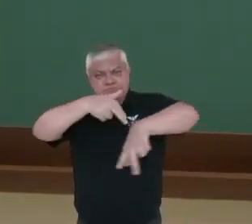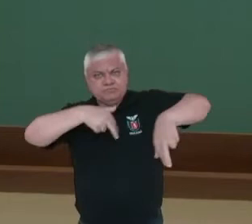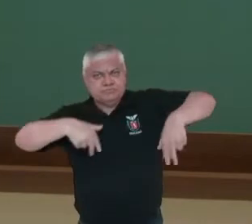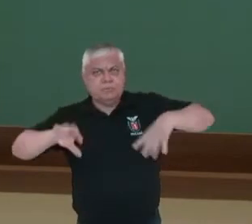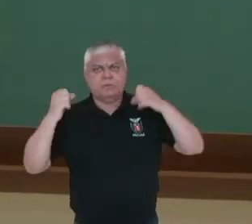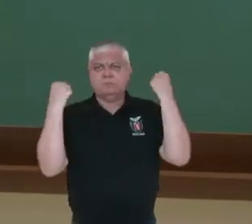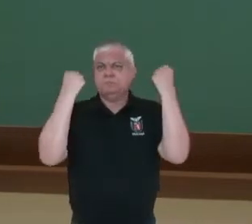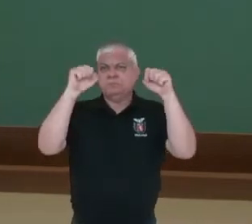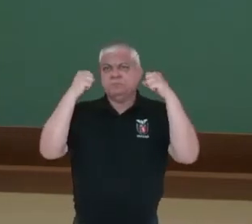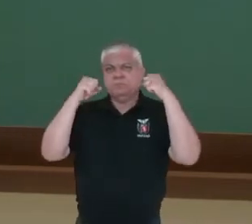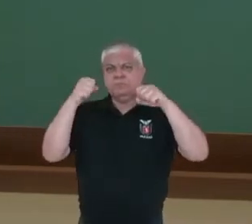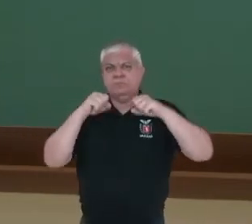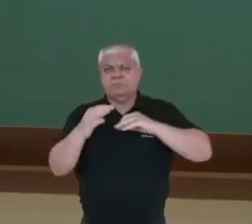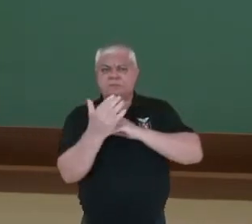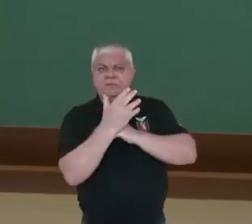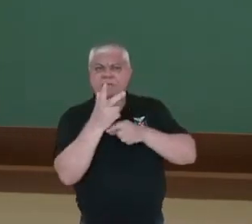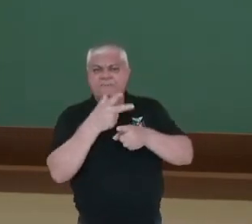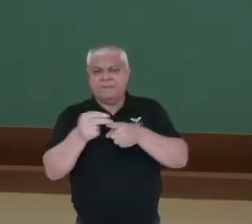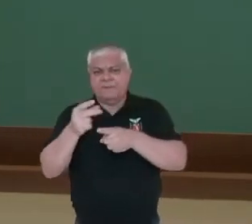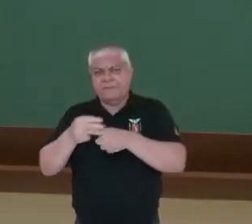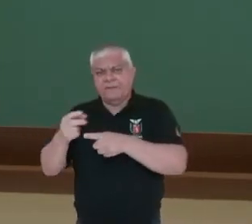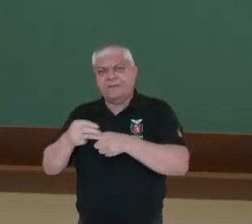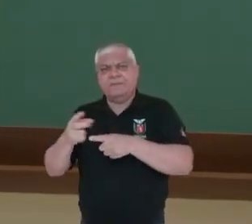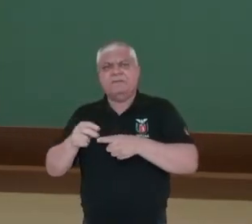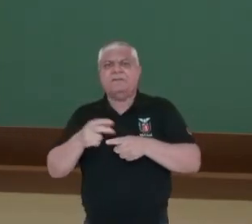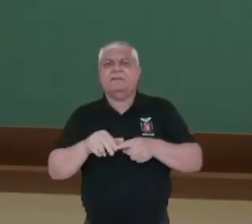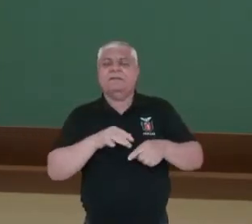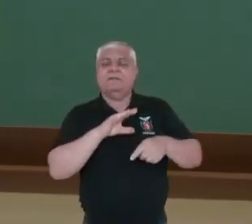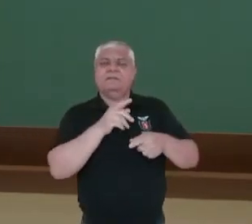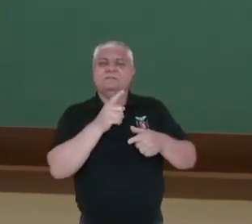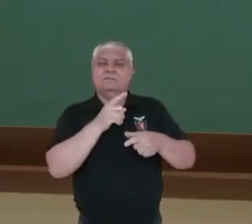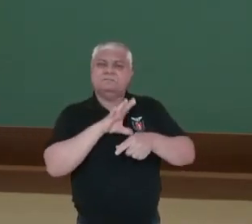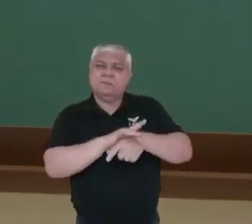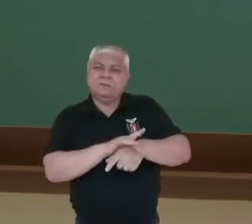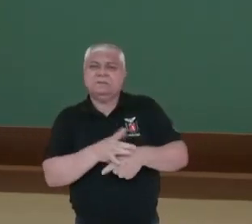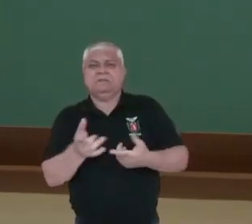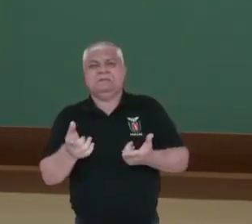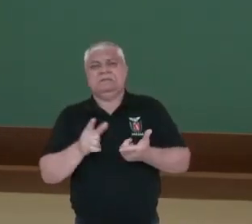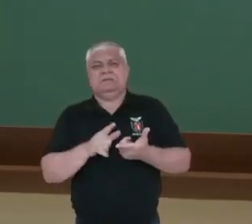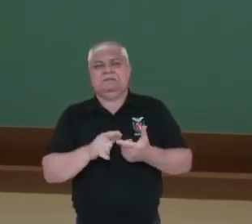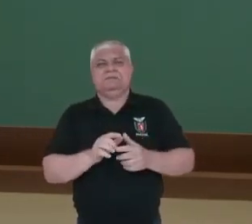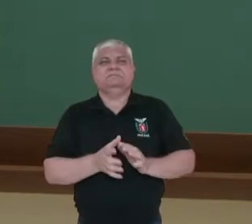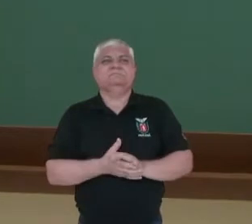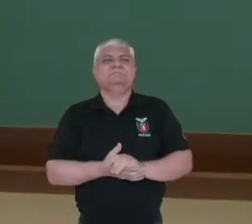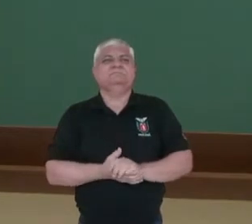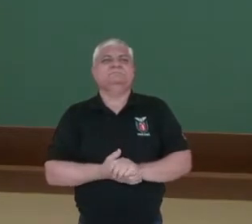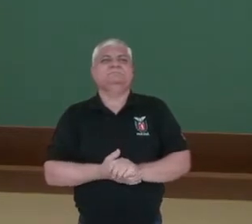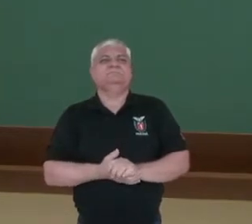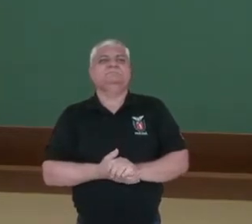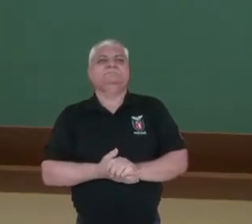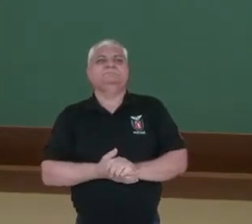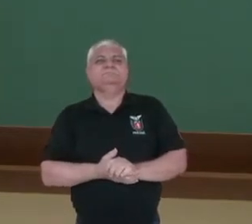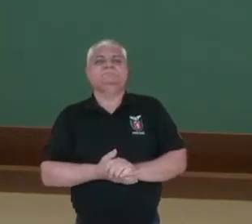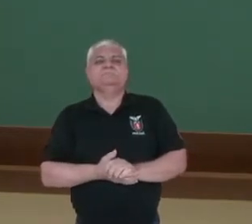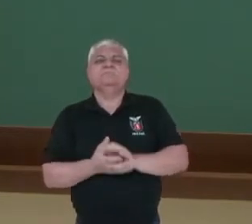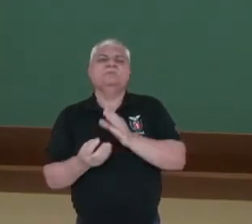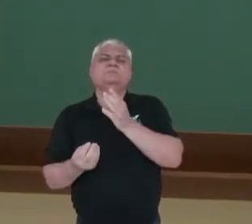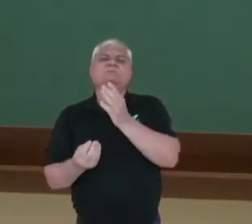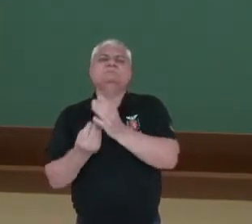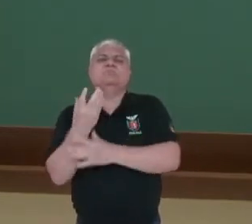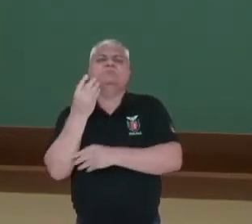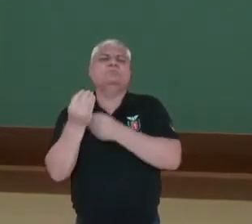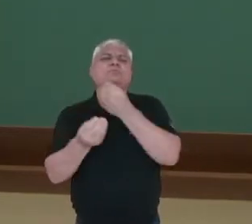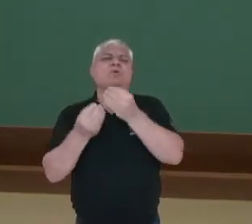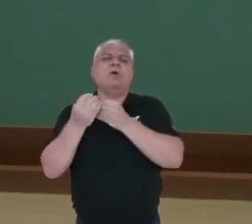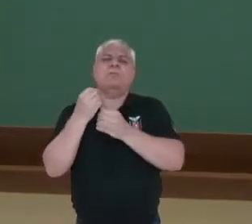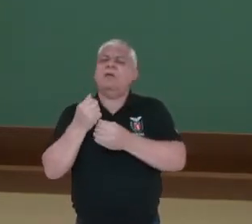que previne os problemas do sedentarismo Então não fica mais sentado e como é que o ronco tá